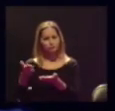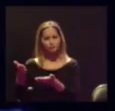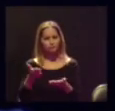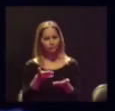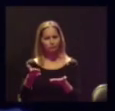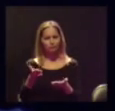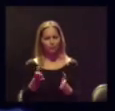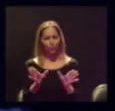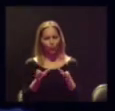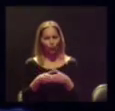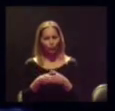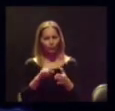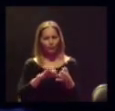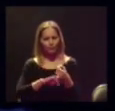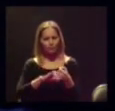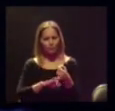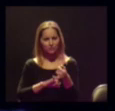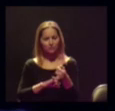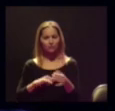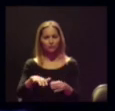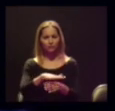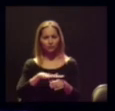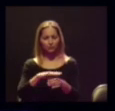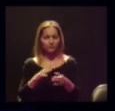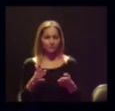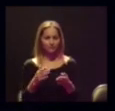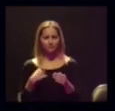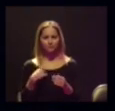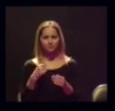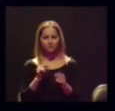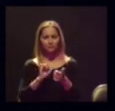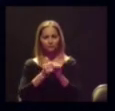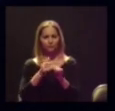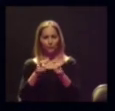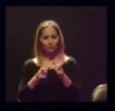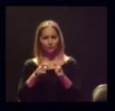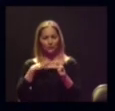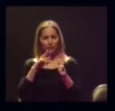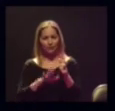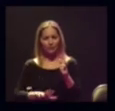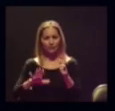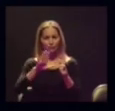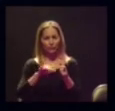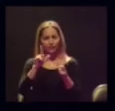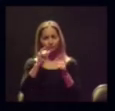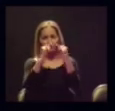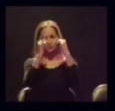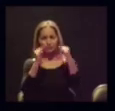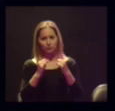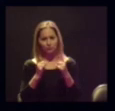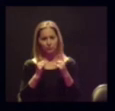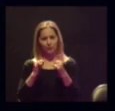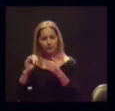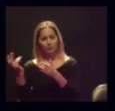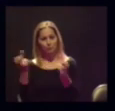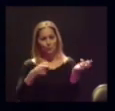um movimento associativo do concelho. Além dos atletas nacionais e internacionais que vão passar